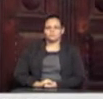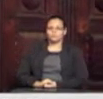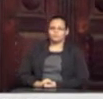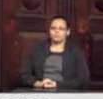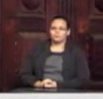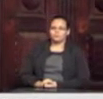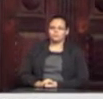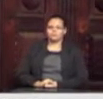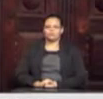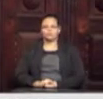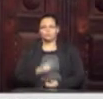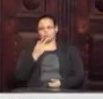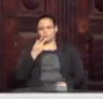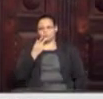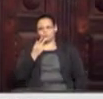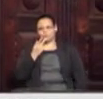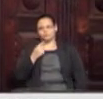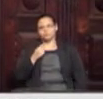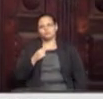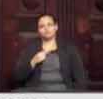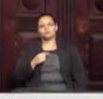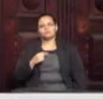dito isso